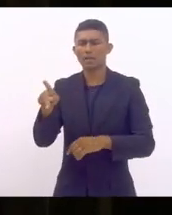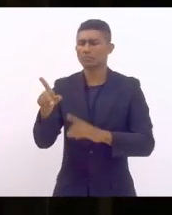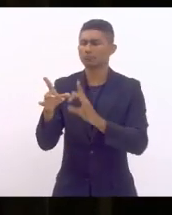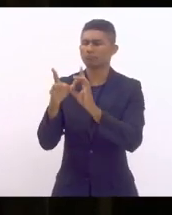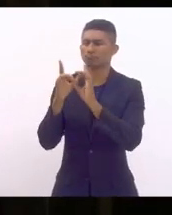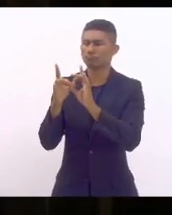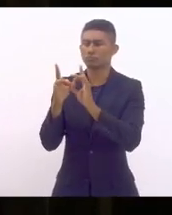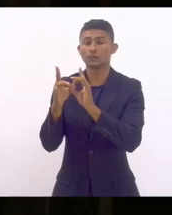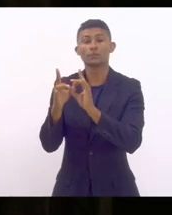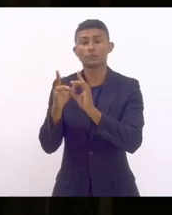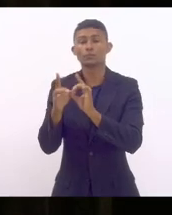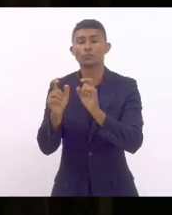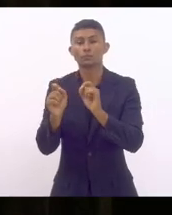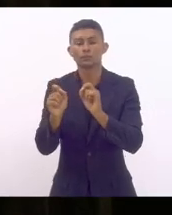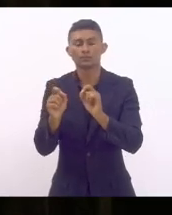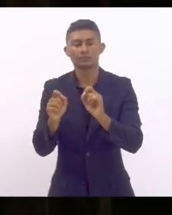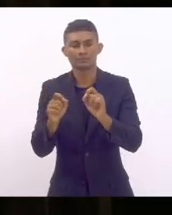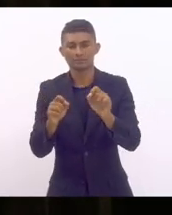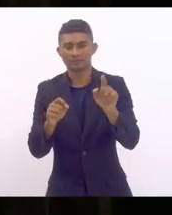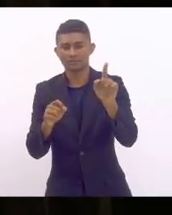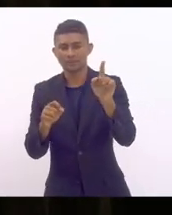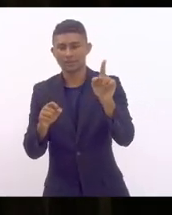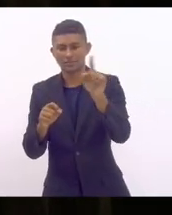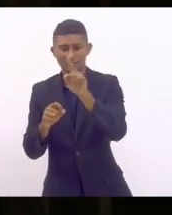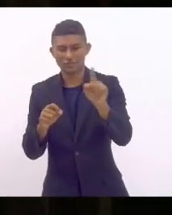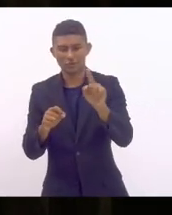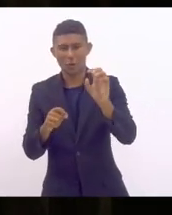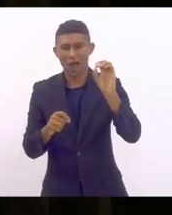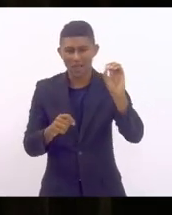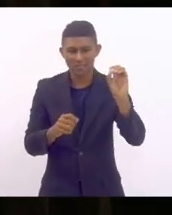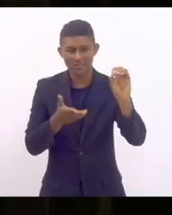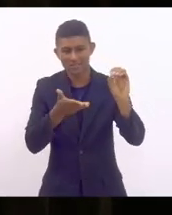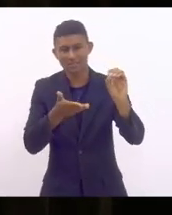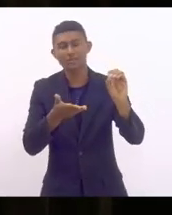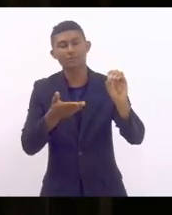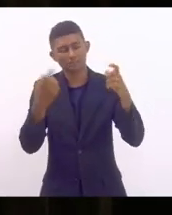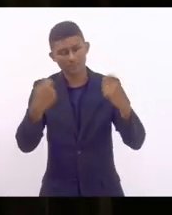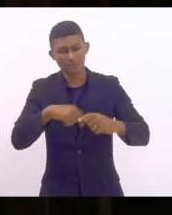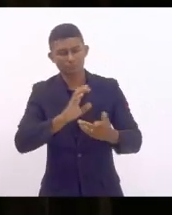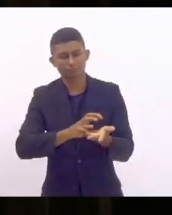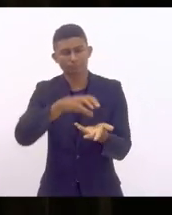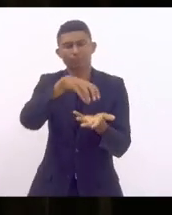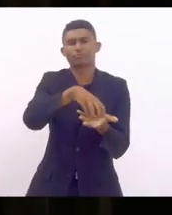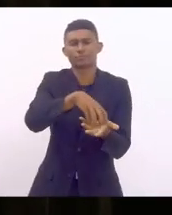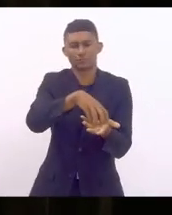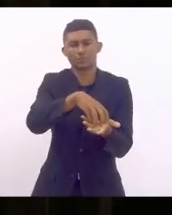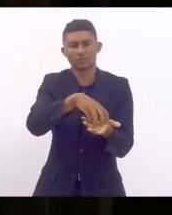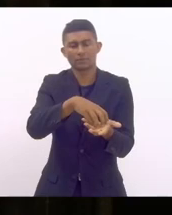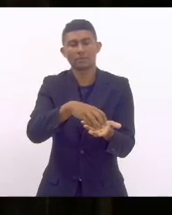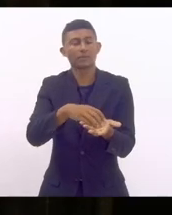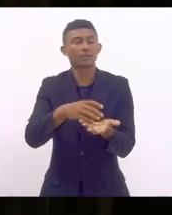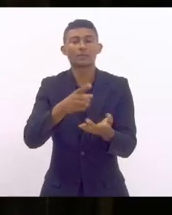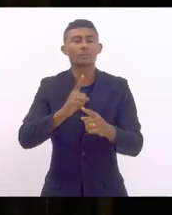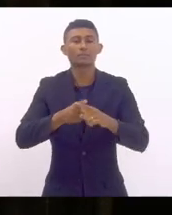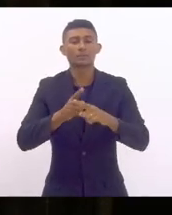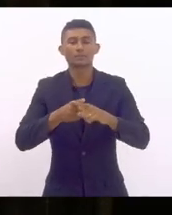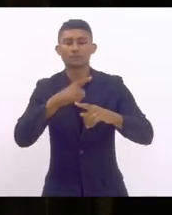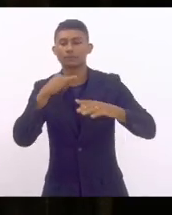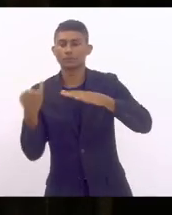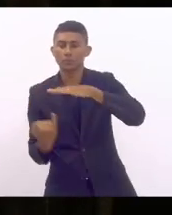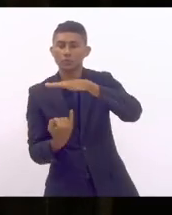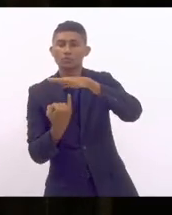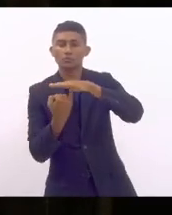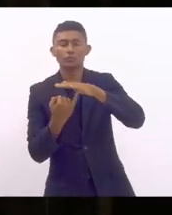que na zona oeste haja um polo de atendimento às crianças daquele local já Oi Benjamin Constant